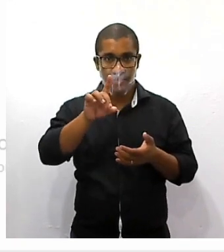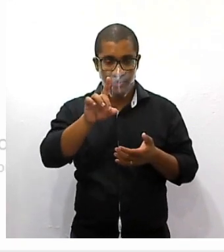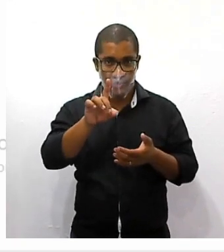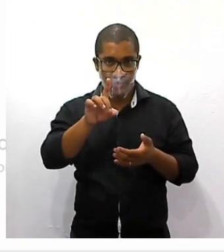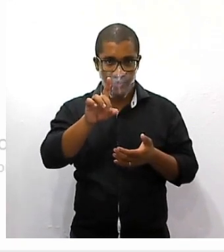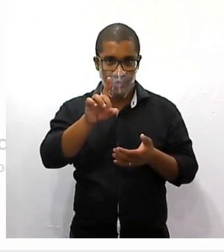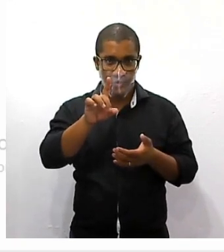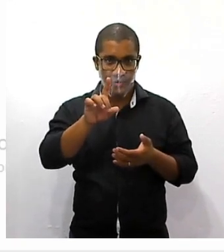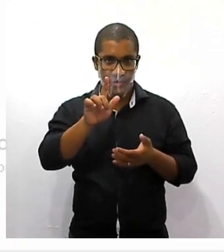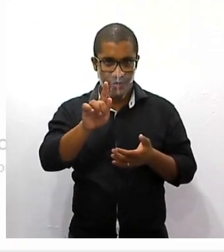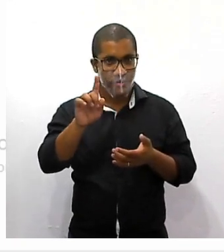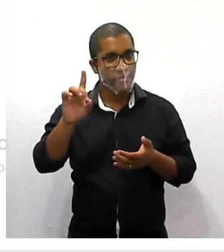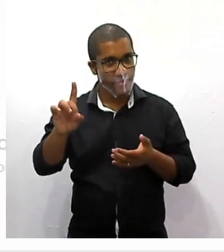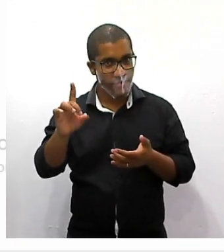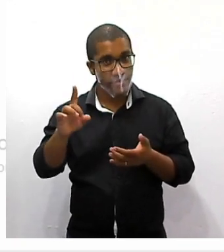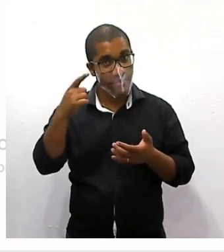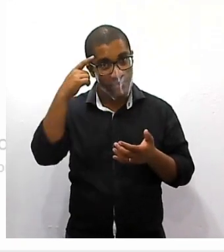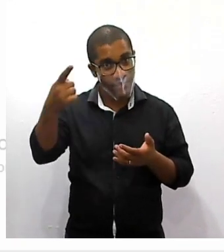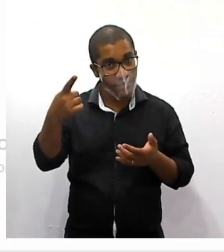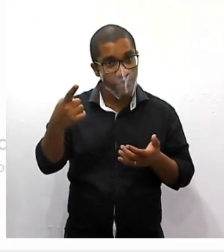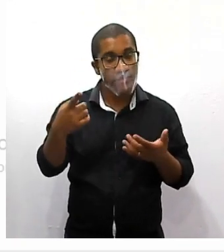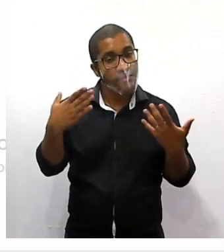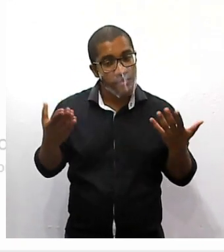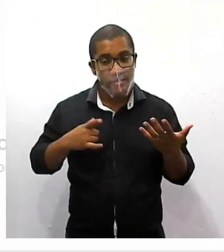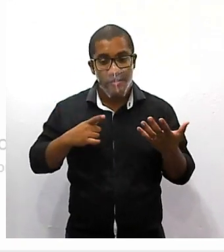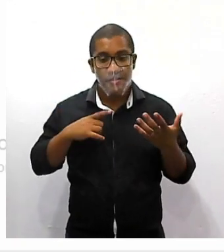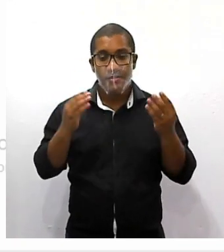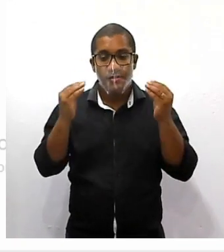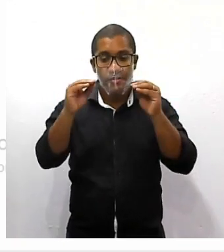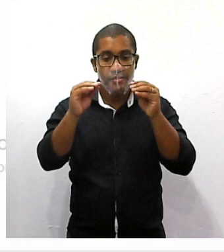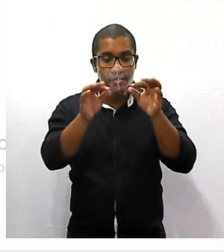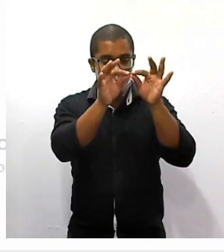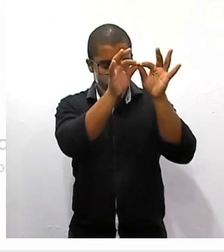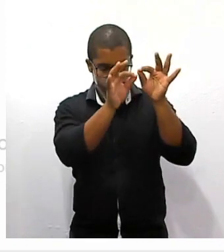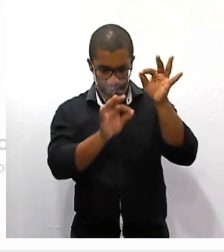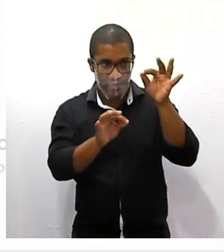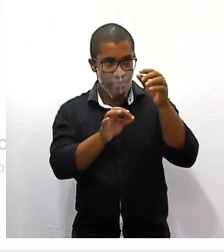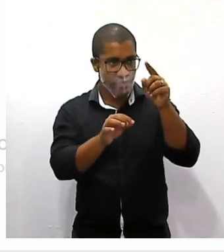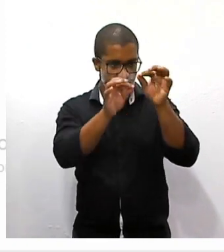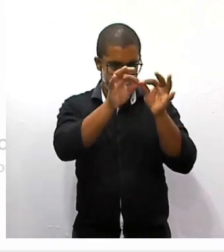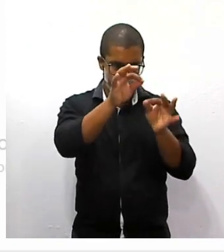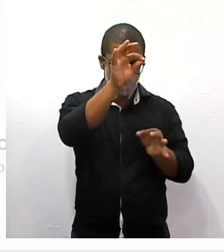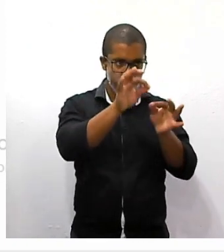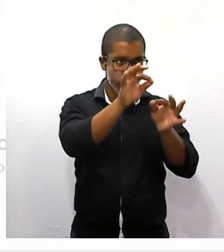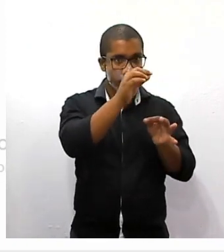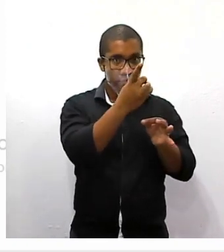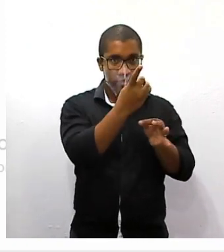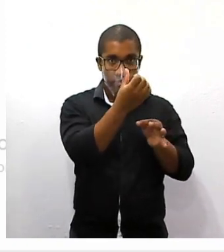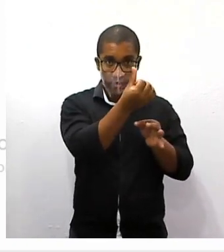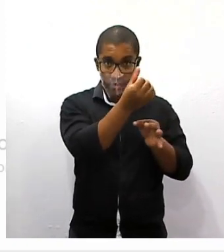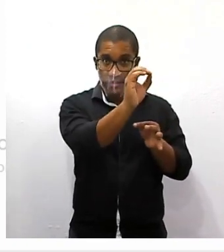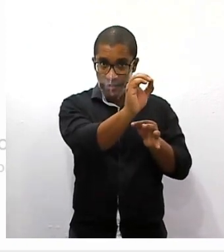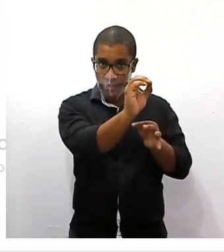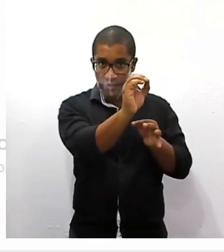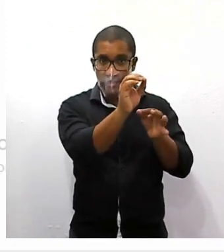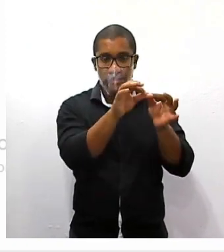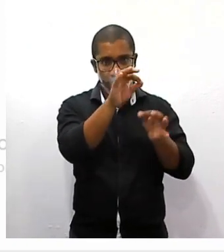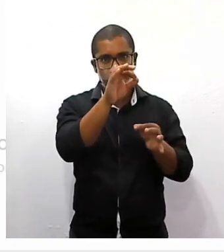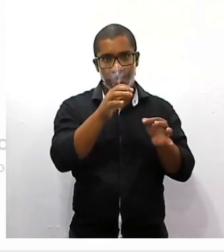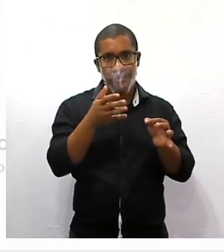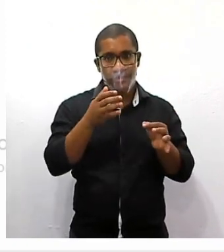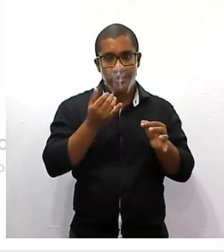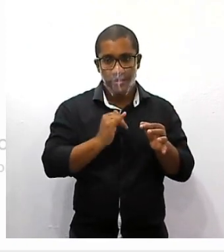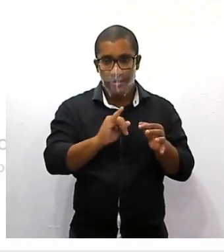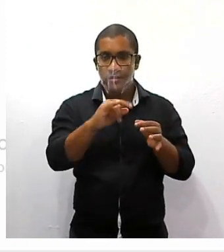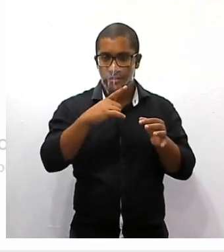A. Ora, gente, lembre-se que ele está ali no ponto mais alto, a 60 centímetros, ele tem uma energia gravitacional, porque ele não tem velocidade,